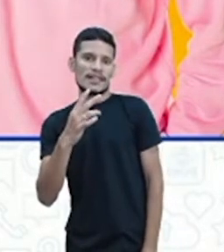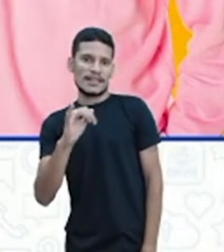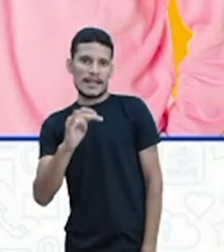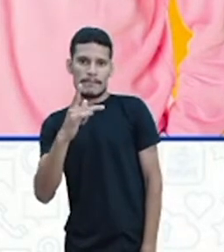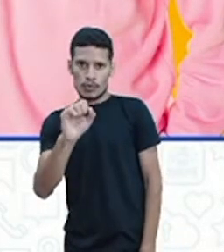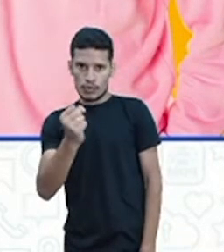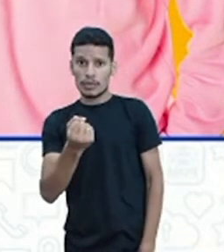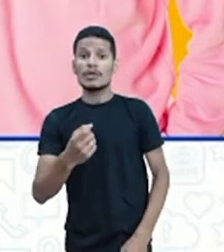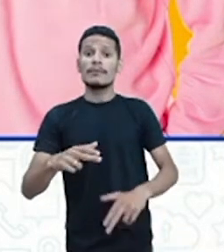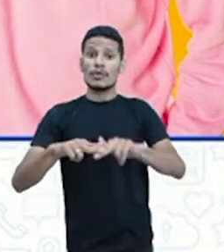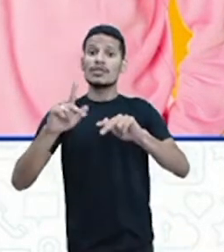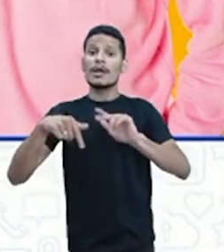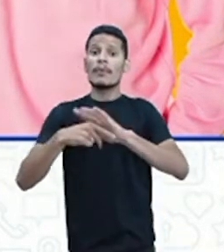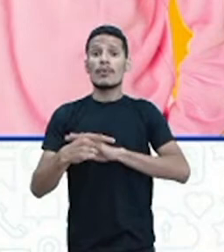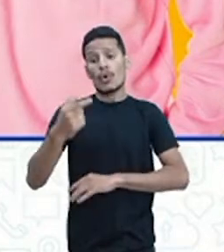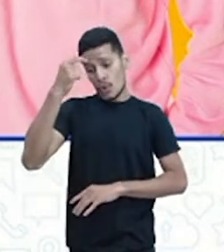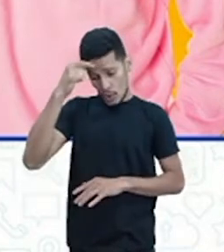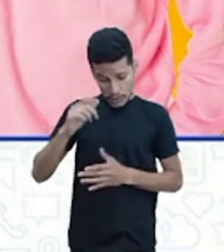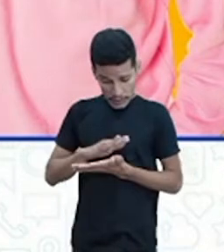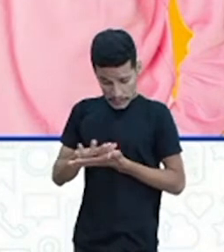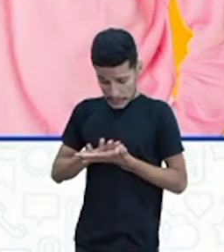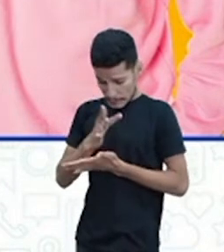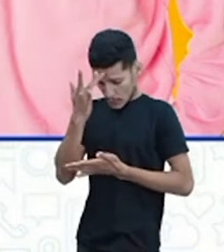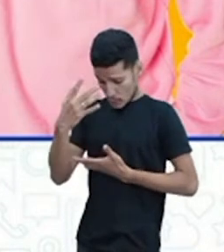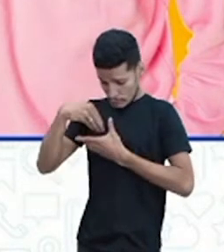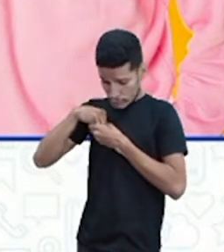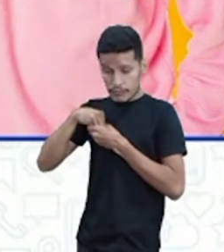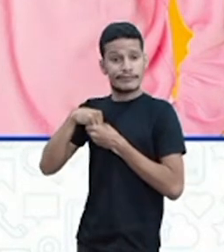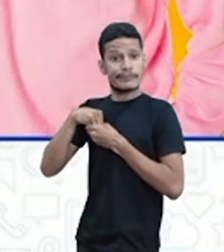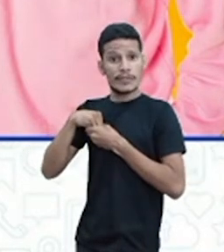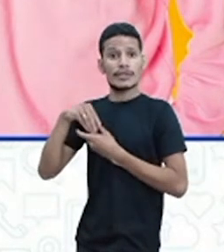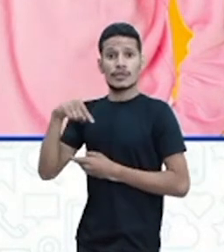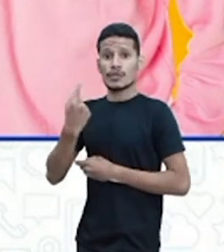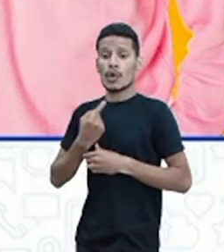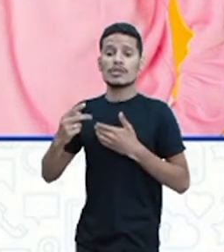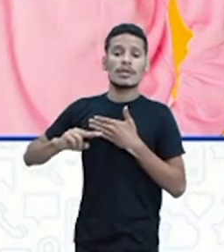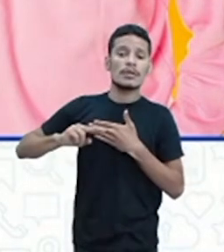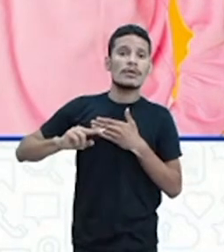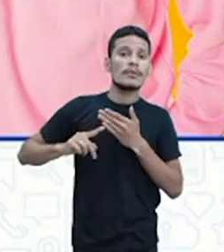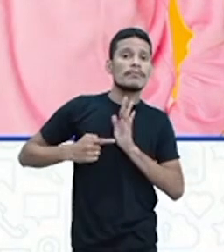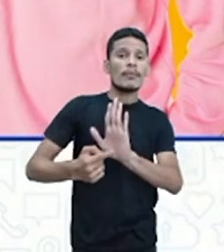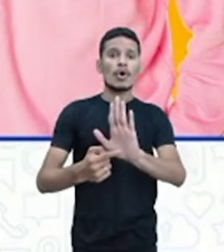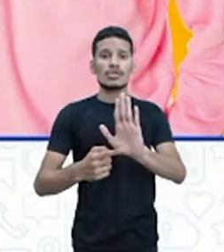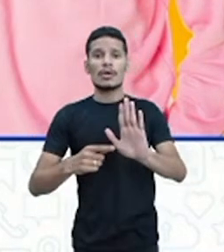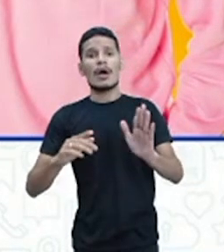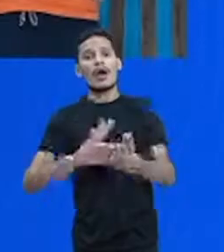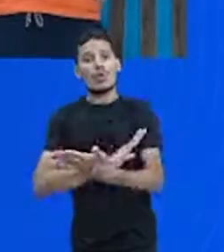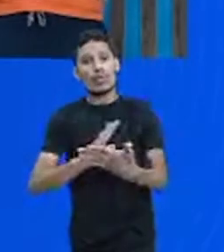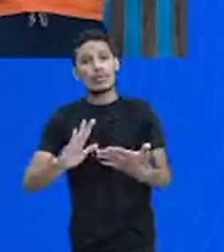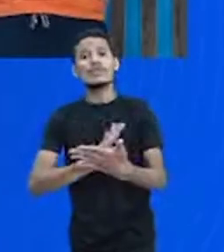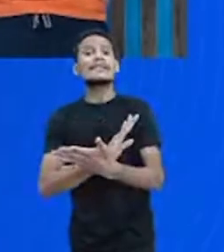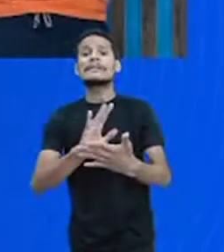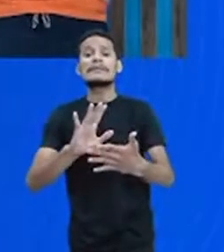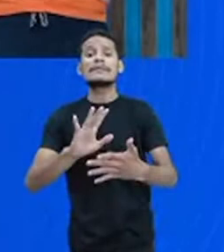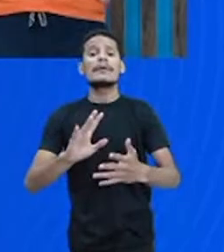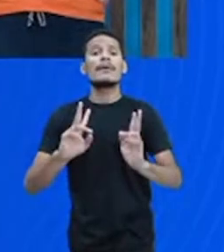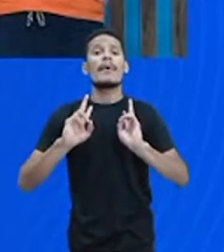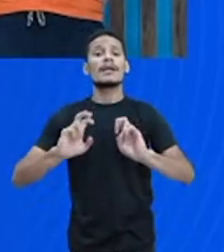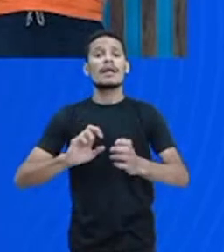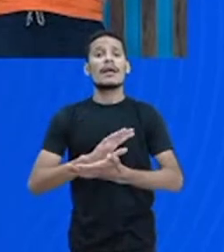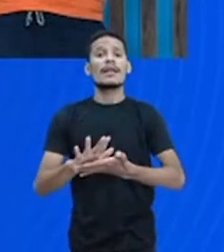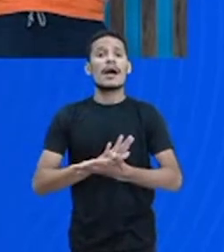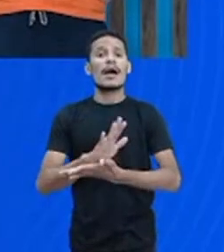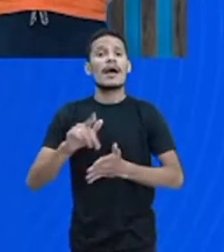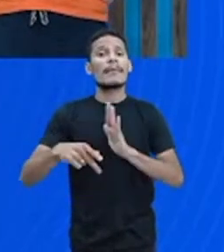maneira inconsciente. Então, muitas vezes, a gente reproduz certos estereótipos sem nem perceber. Por quê? Porque é uma